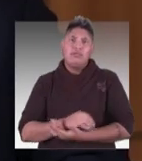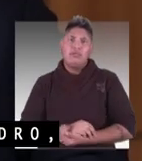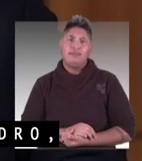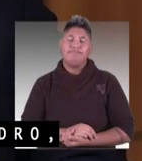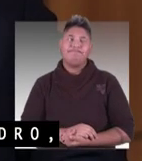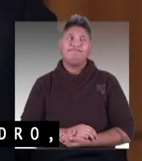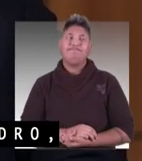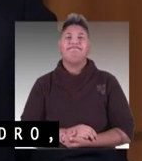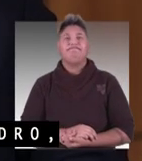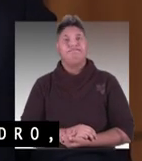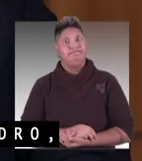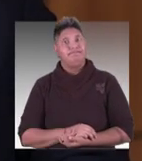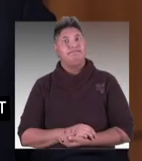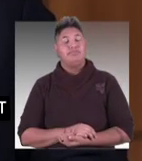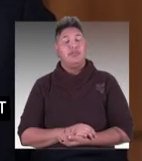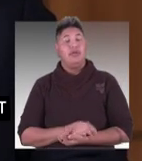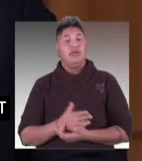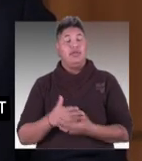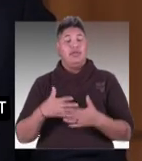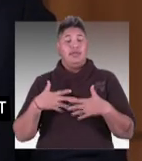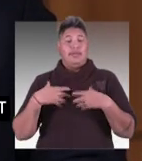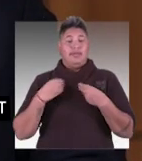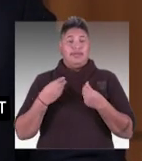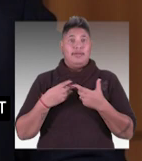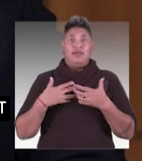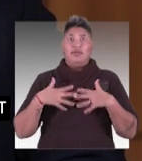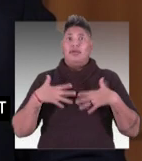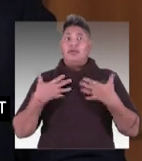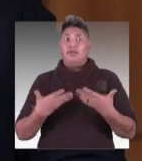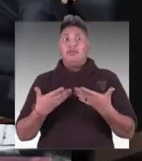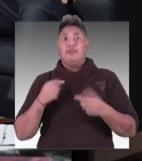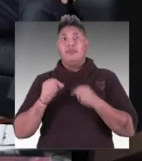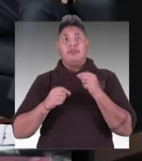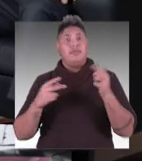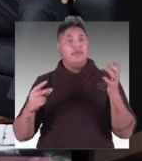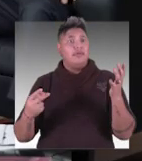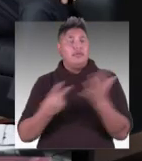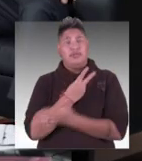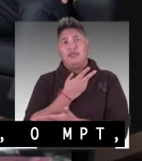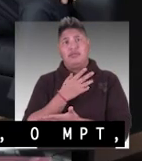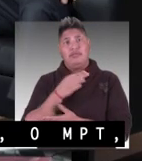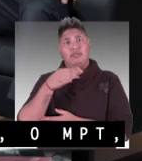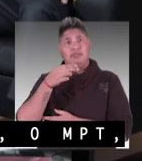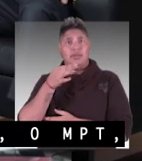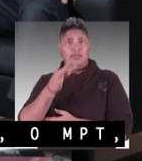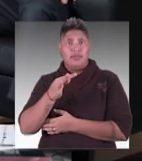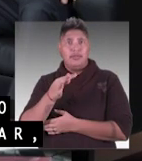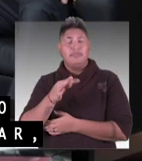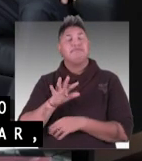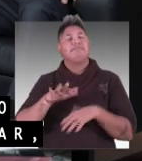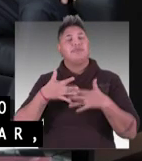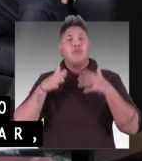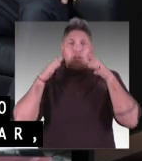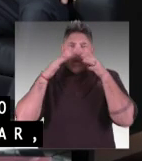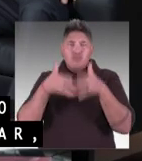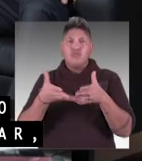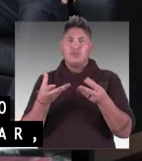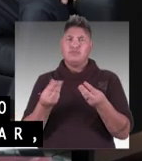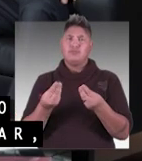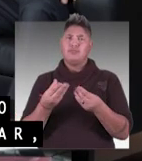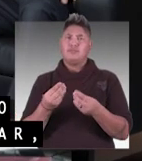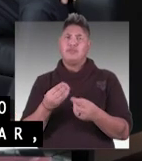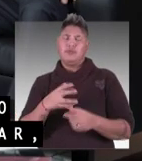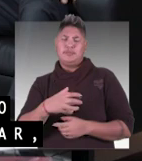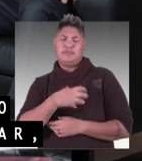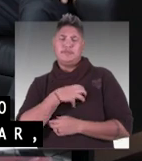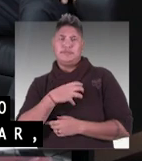E diante desse quadro, quais ações o MPT desempenhou? Bem, o MPT ele atuou muito no